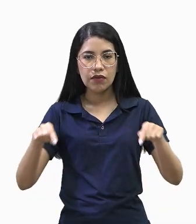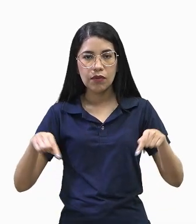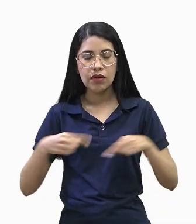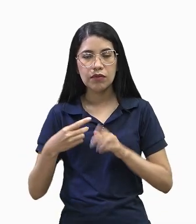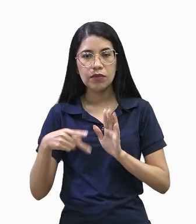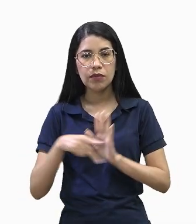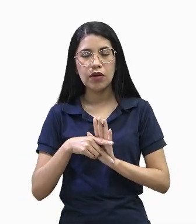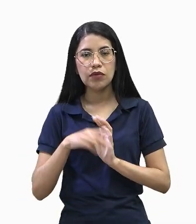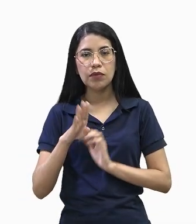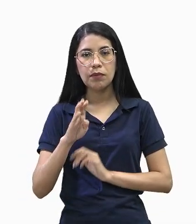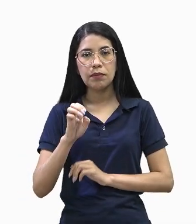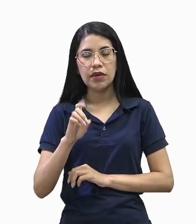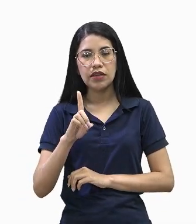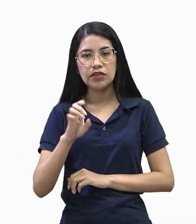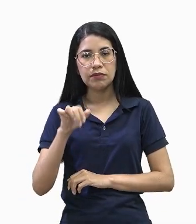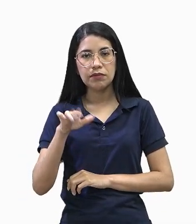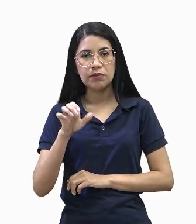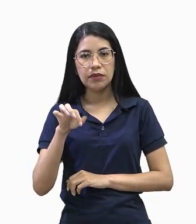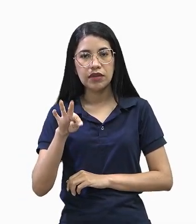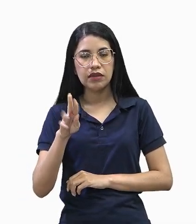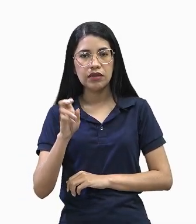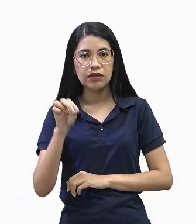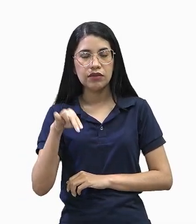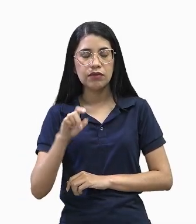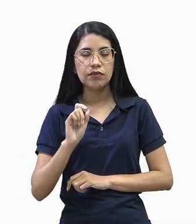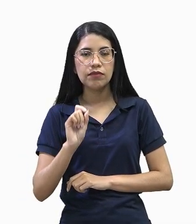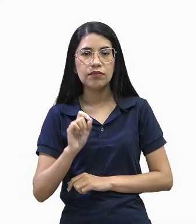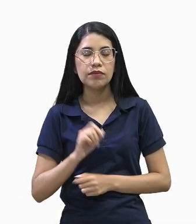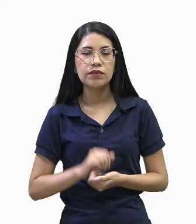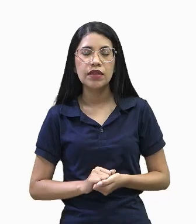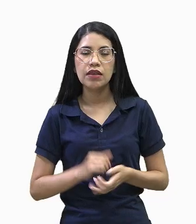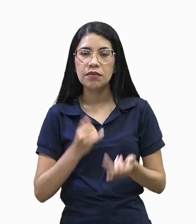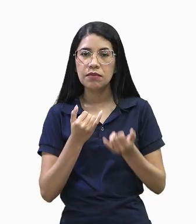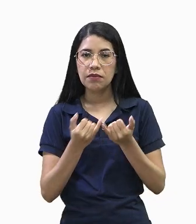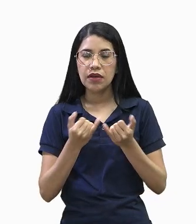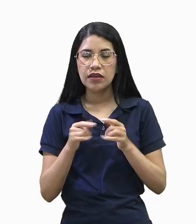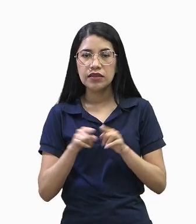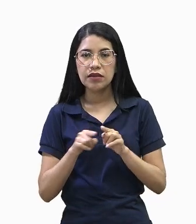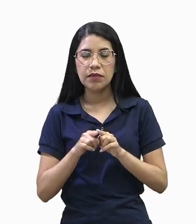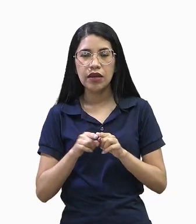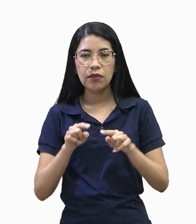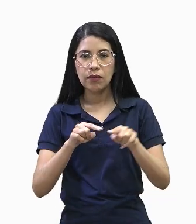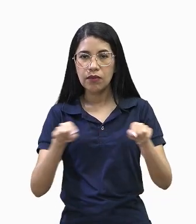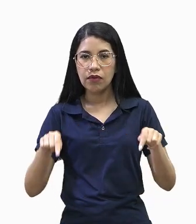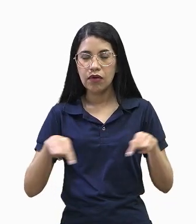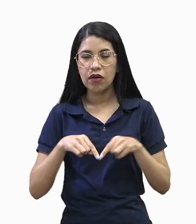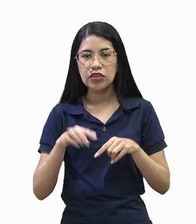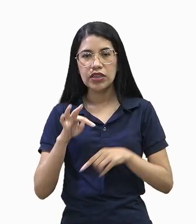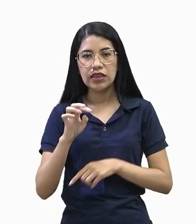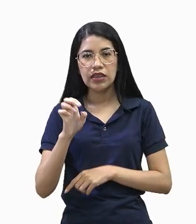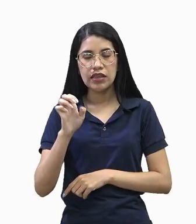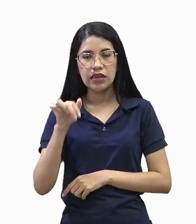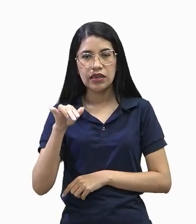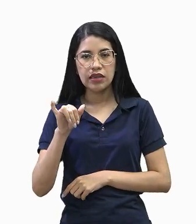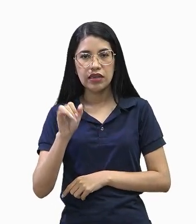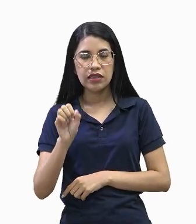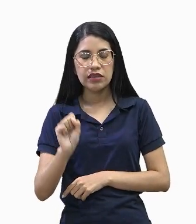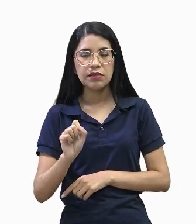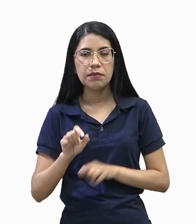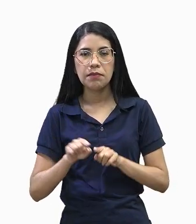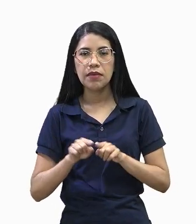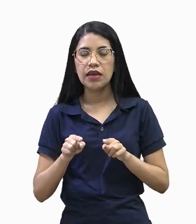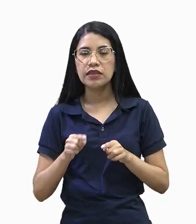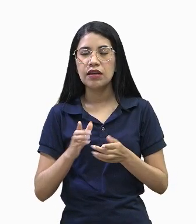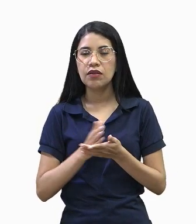badminton, onde ela se assemelha bastante com a quadra de tênis, né? Mas tem certas diferenças, por